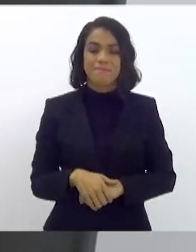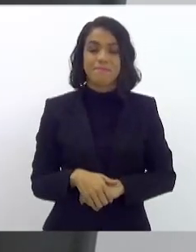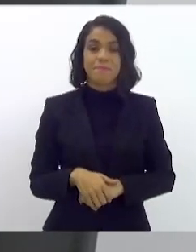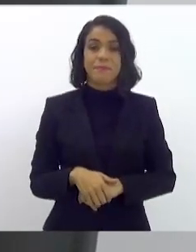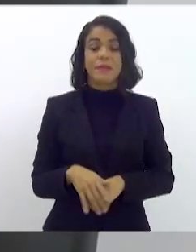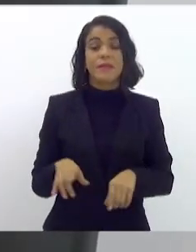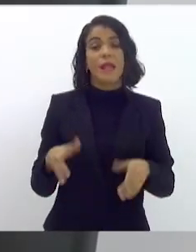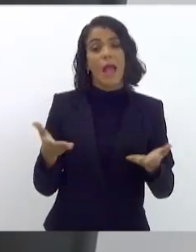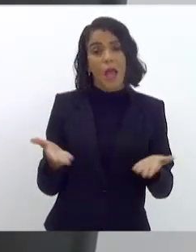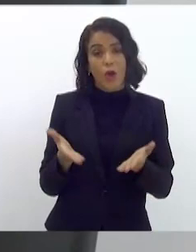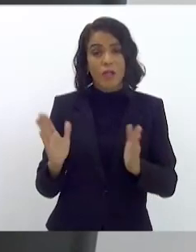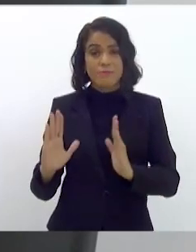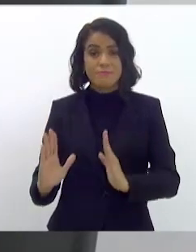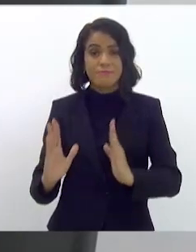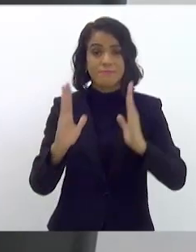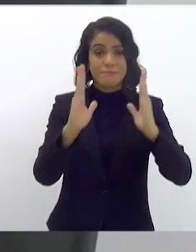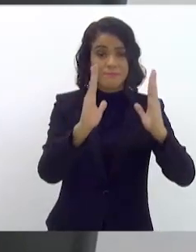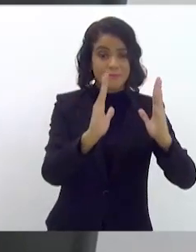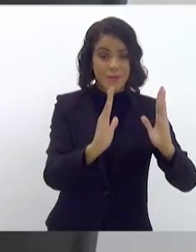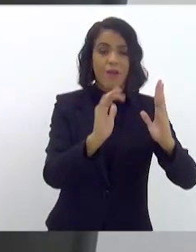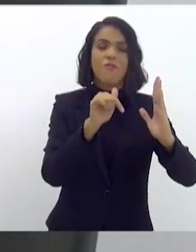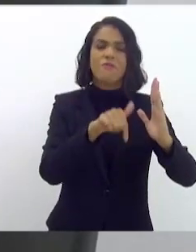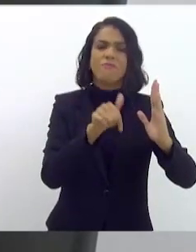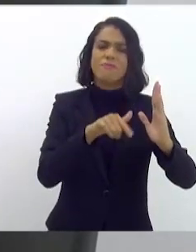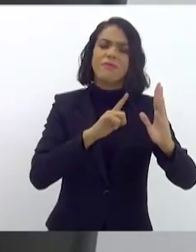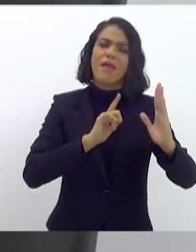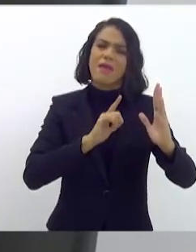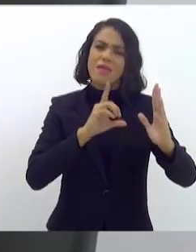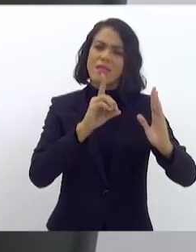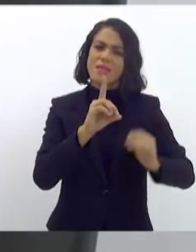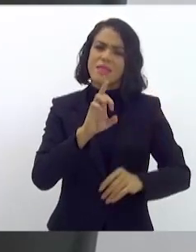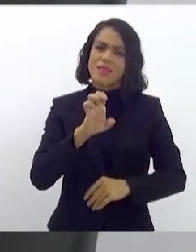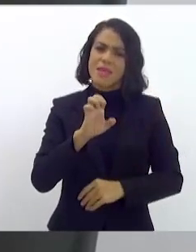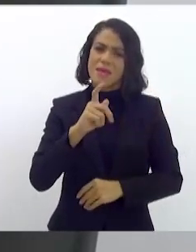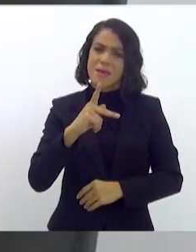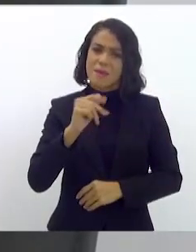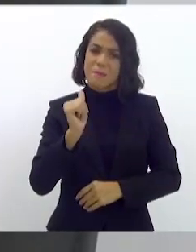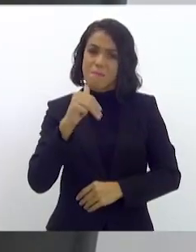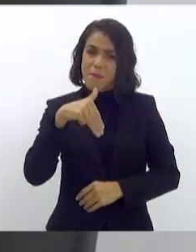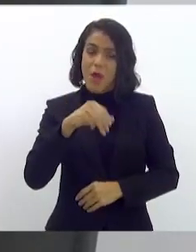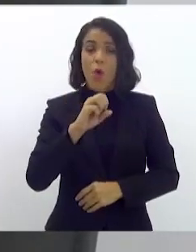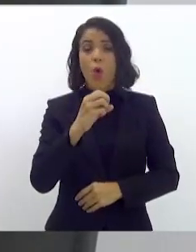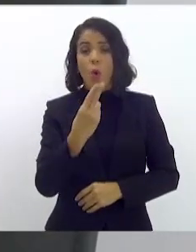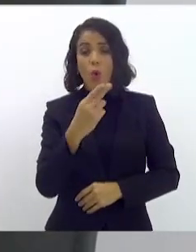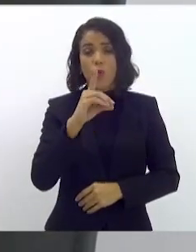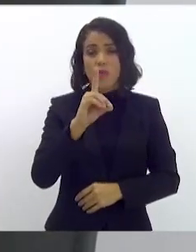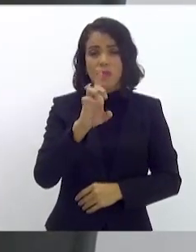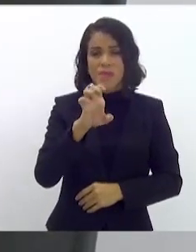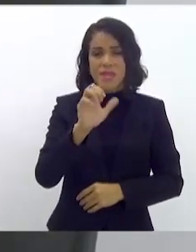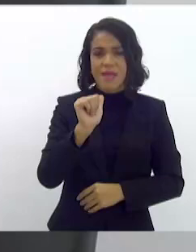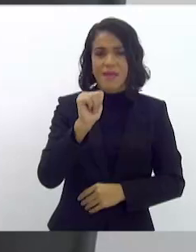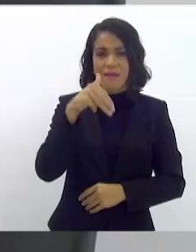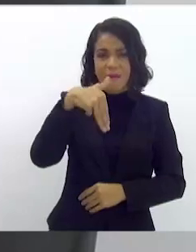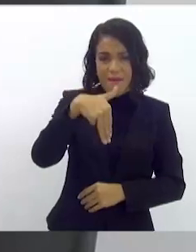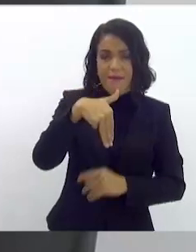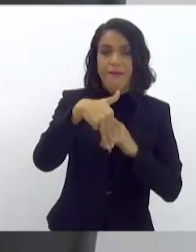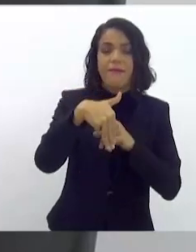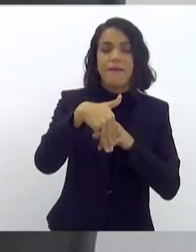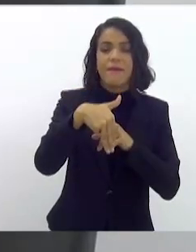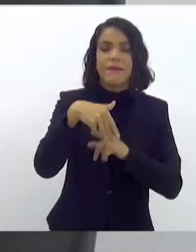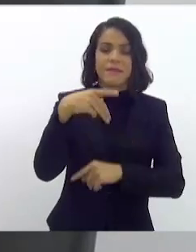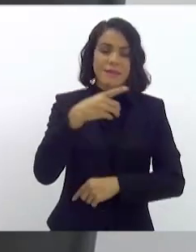Então, nessa parte aqui que a gente vai ouvir a DEPAM, ou a DEAN, eu queria submeter